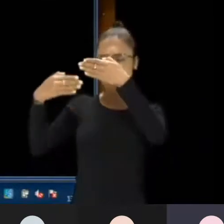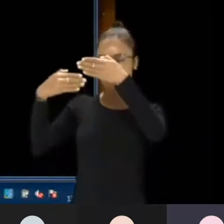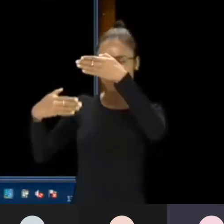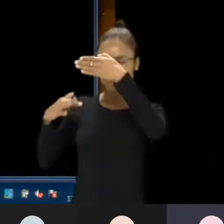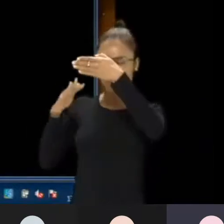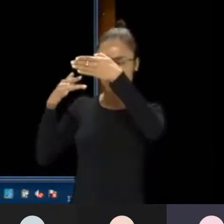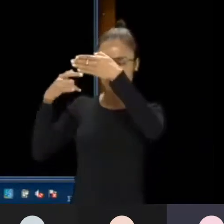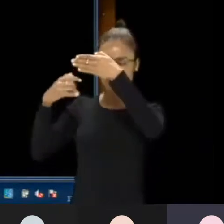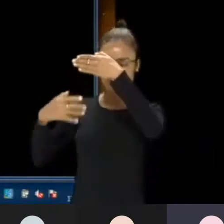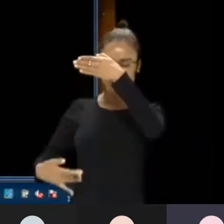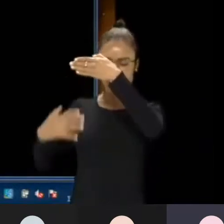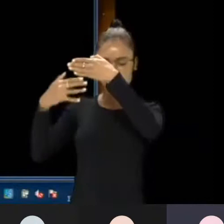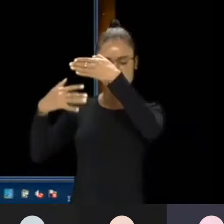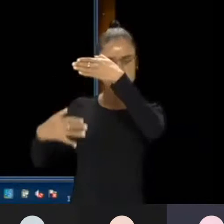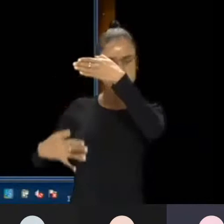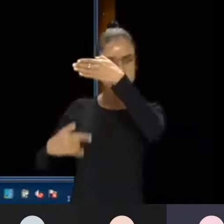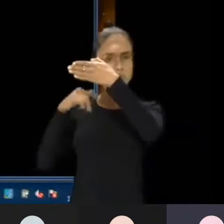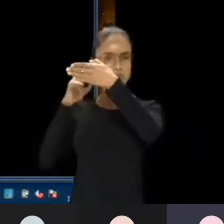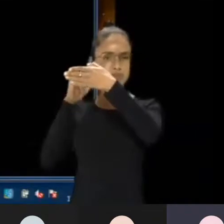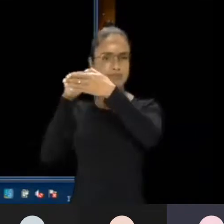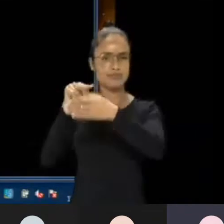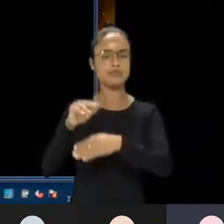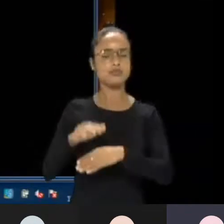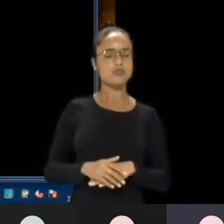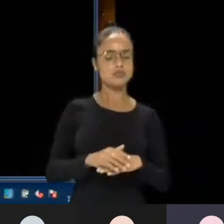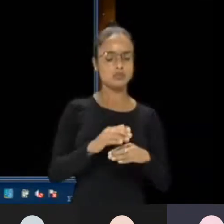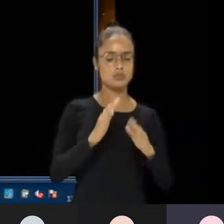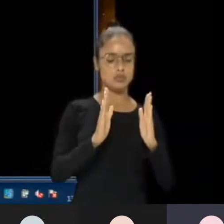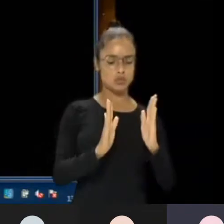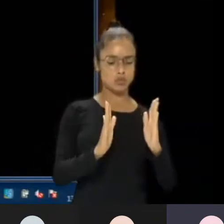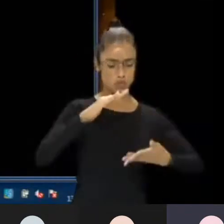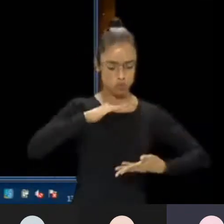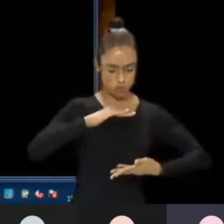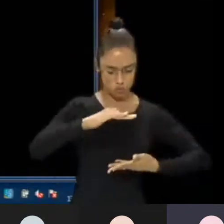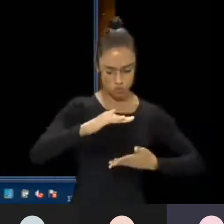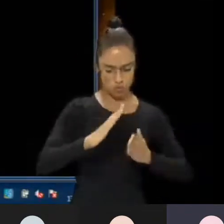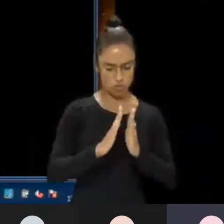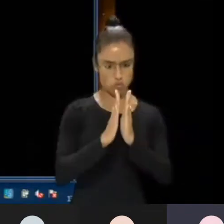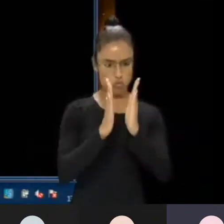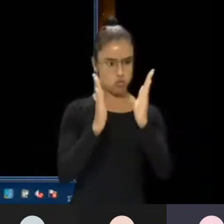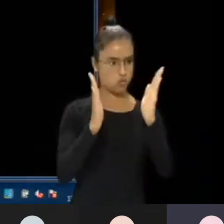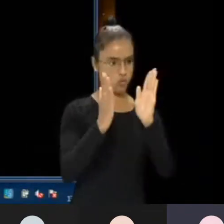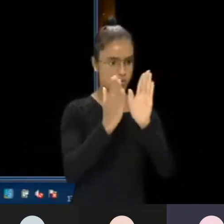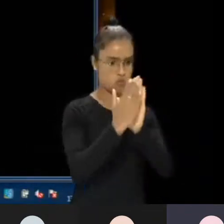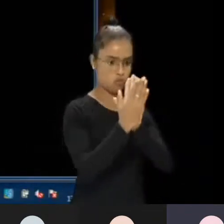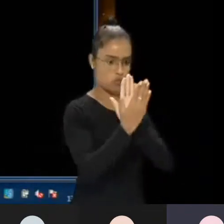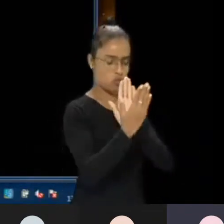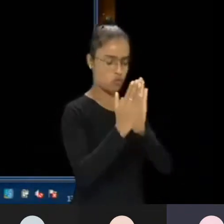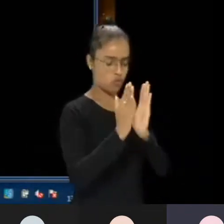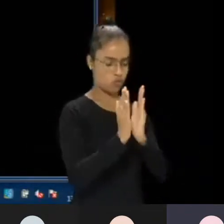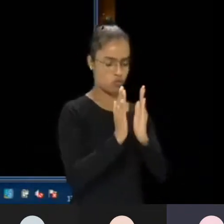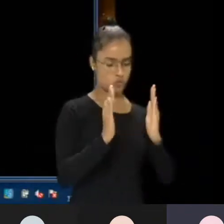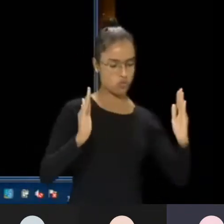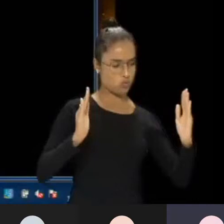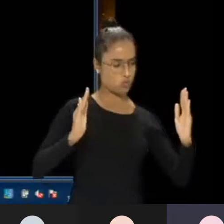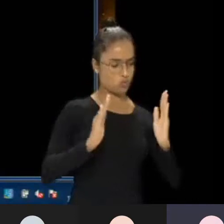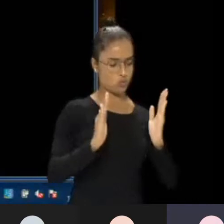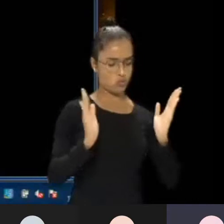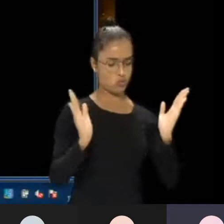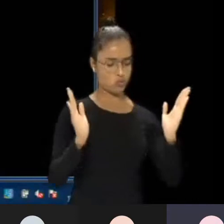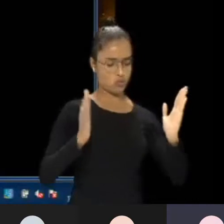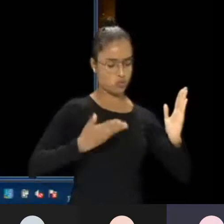cubo, que nós visualizamos a forma espacial. Tem aqui também a planificação do cubo.